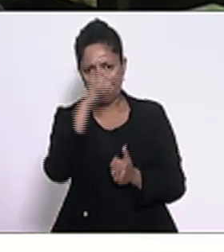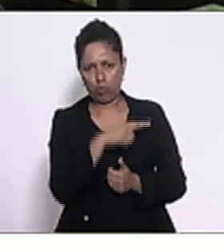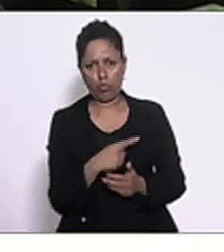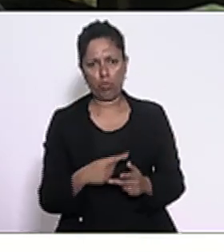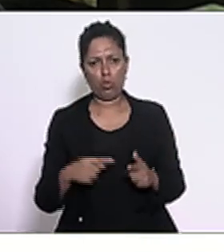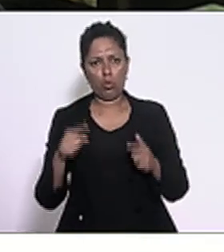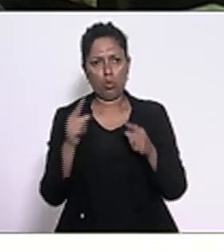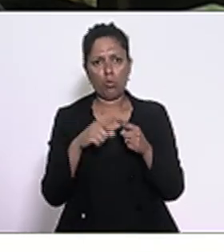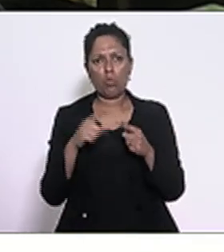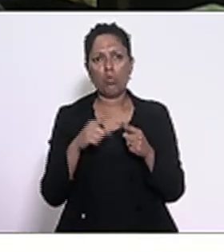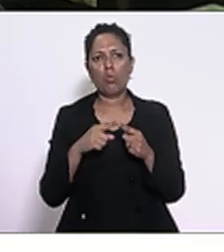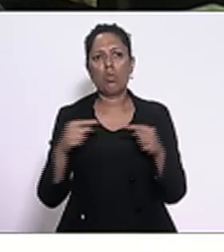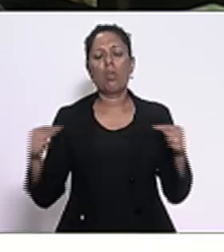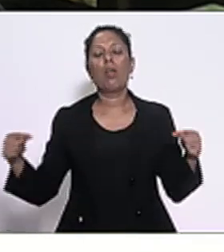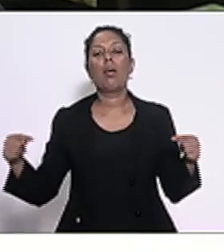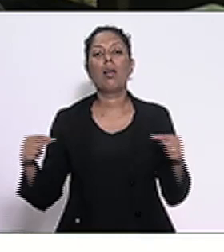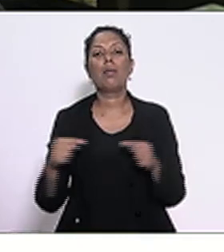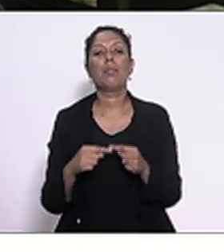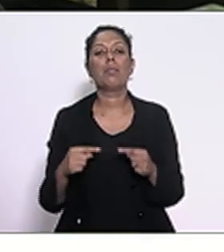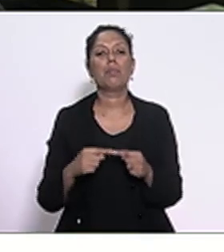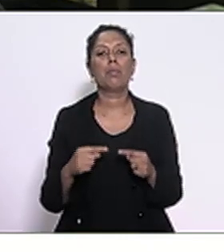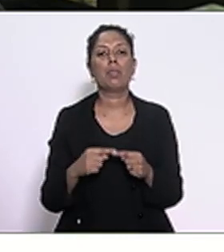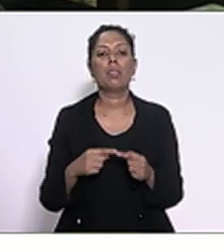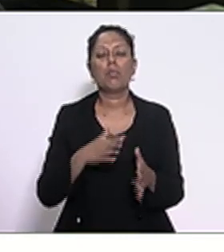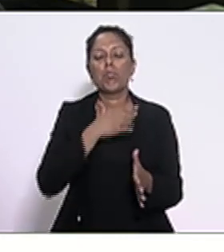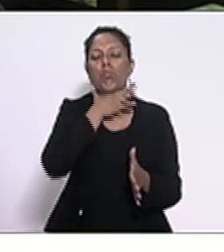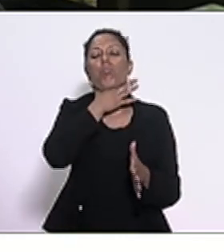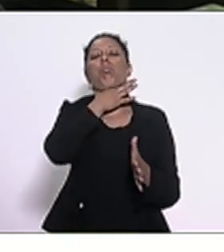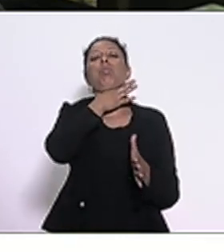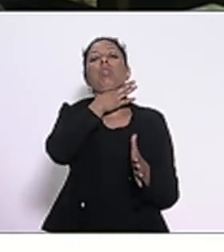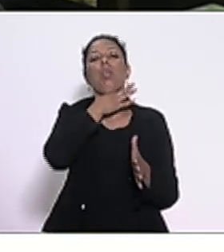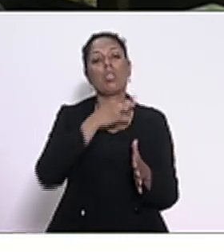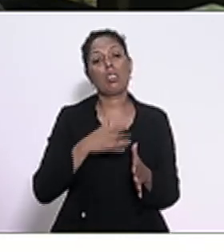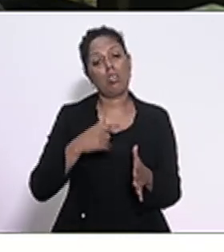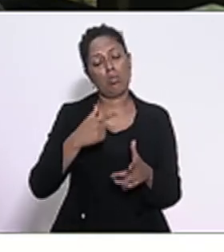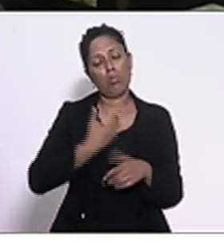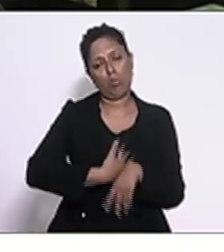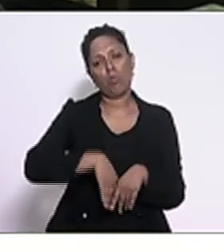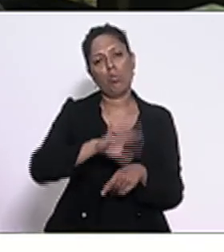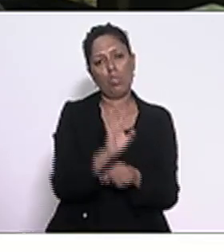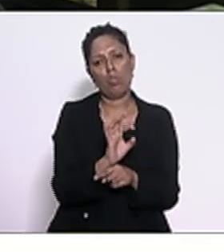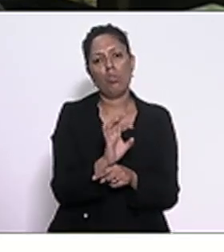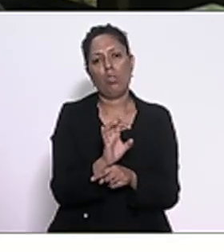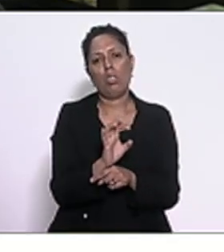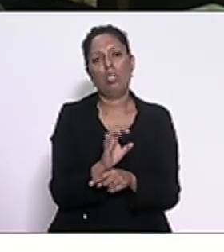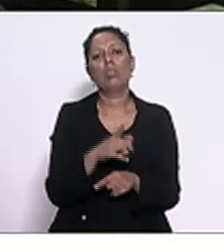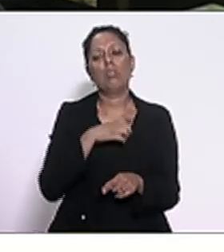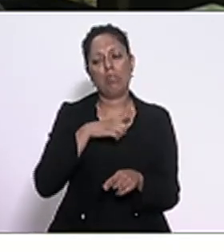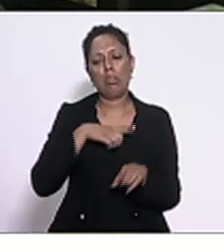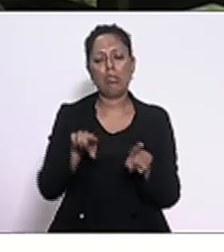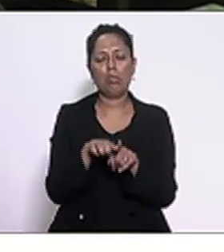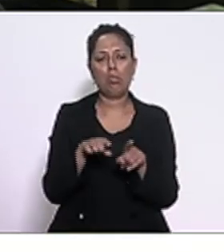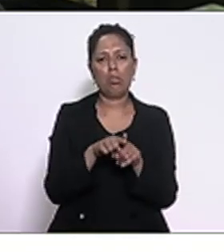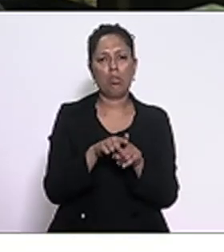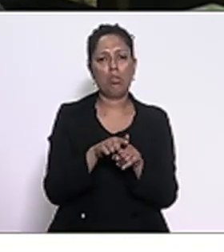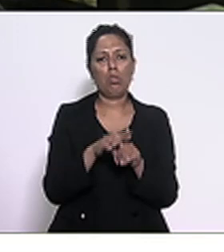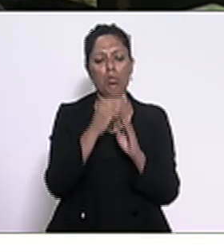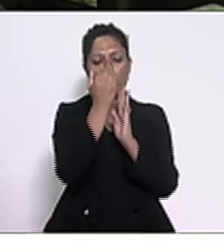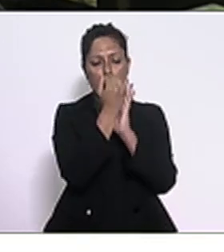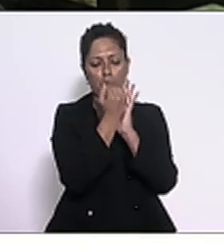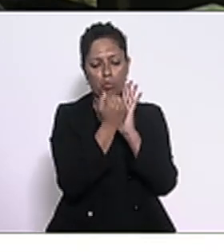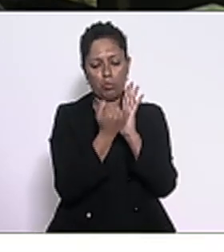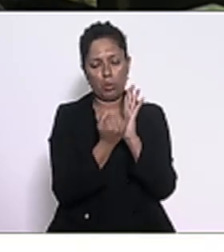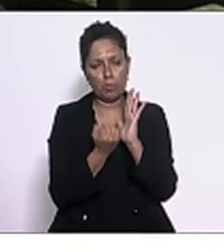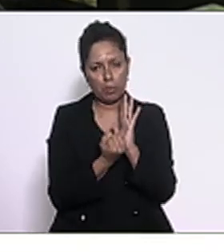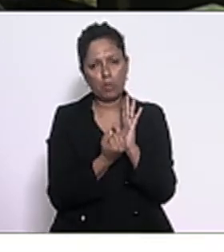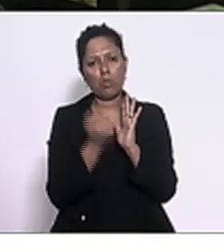vinculada a esse quadro mais geral de crise fiscal do Estado. Consequentemente, nós temos ainda um orçamento rarefeito para o